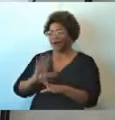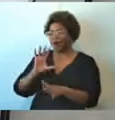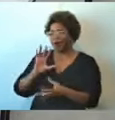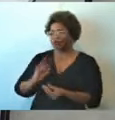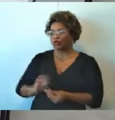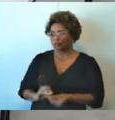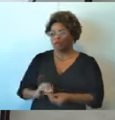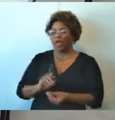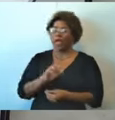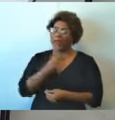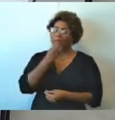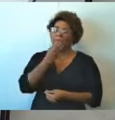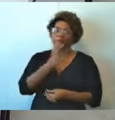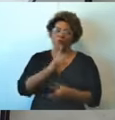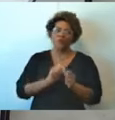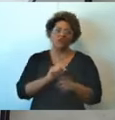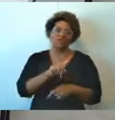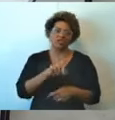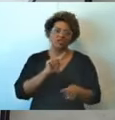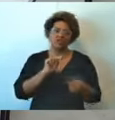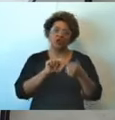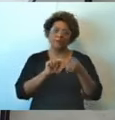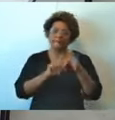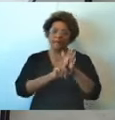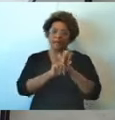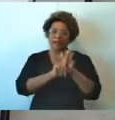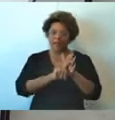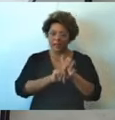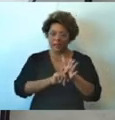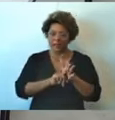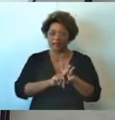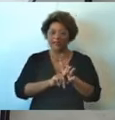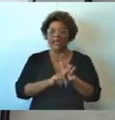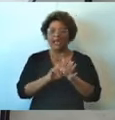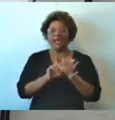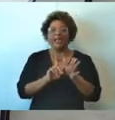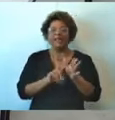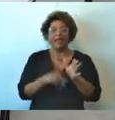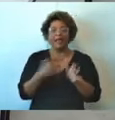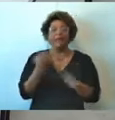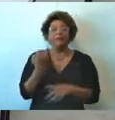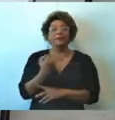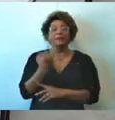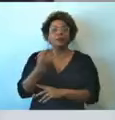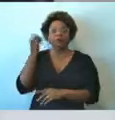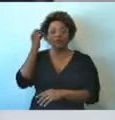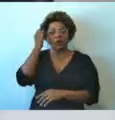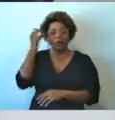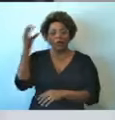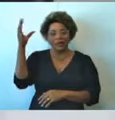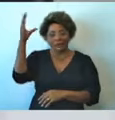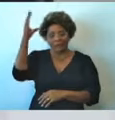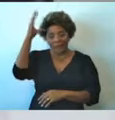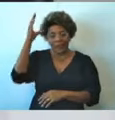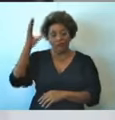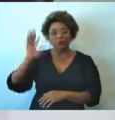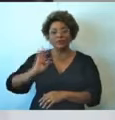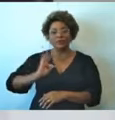muito válido, obviamente, o conhecimento técnico de toda a equipe que está inserida nesse estudo que vocês estão